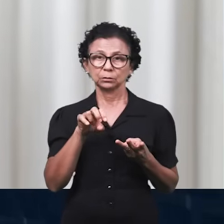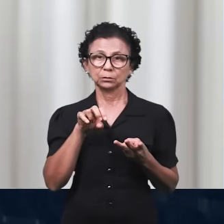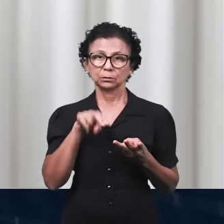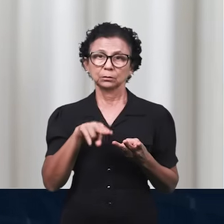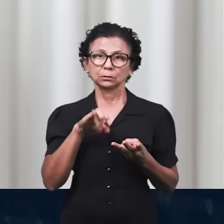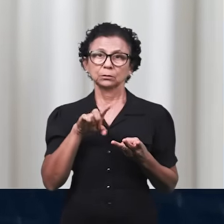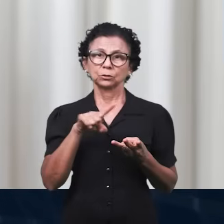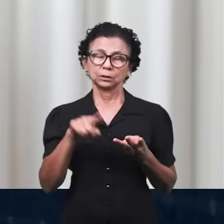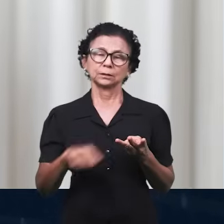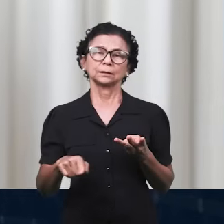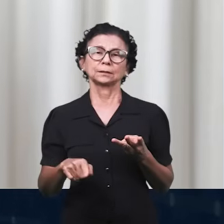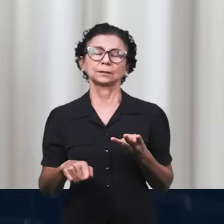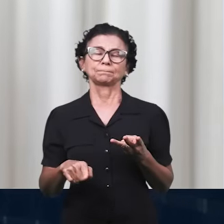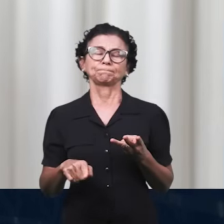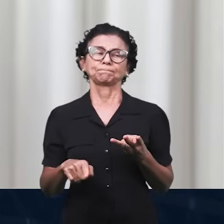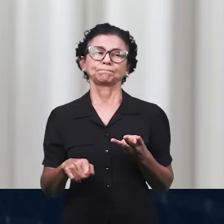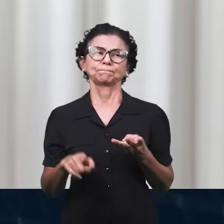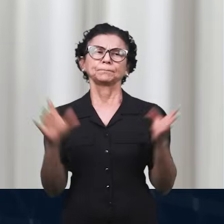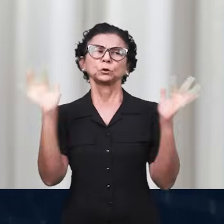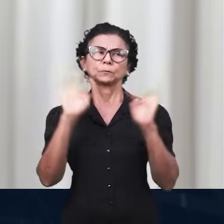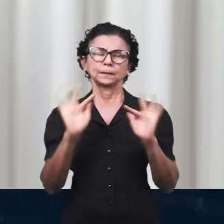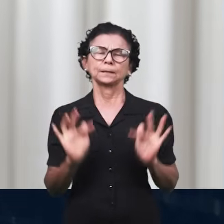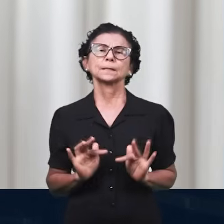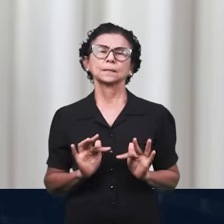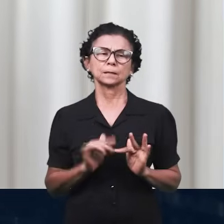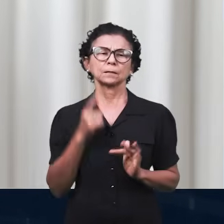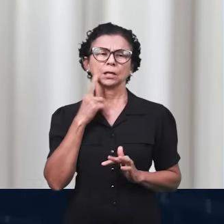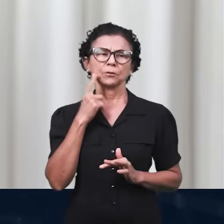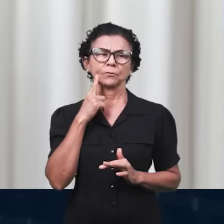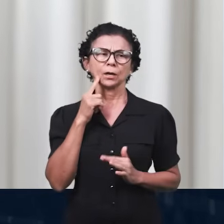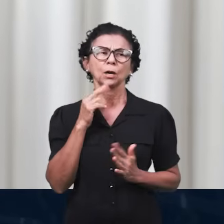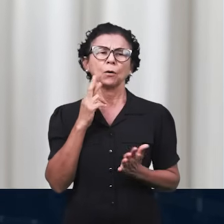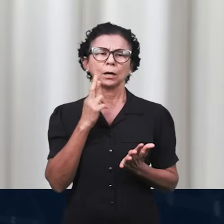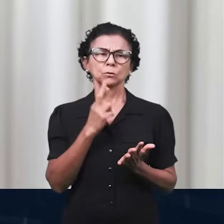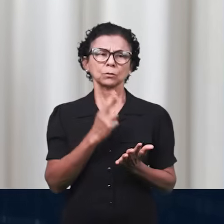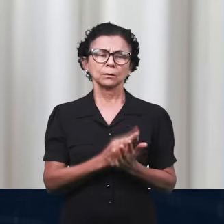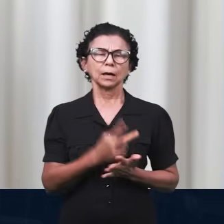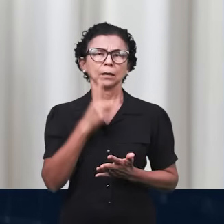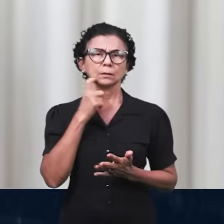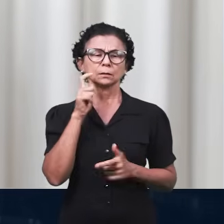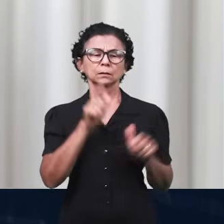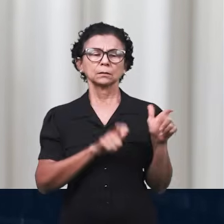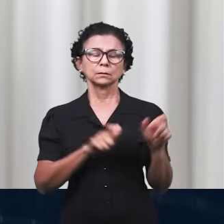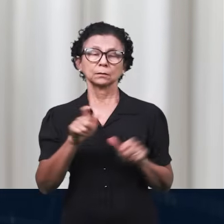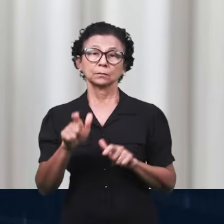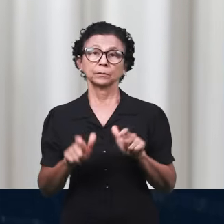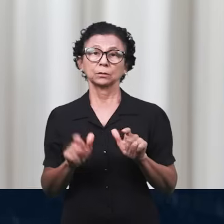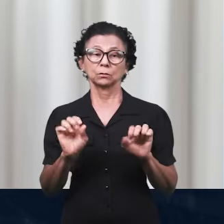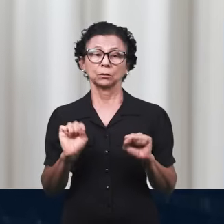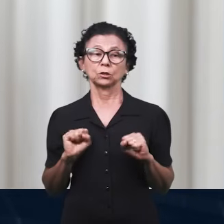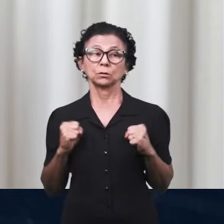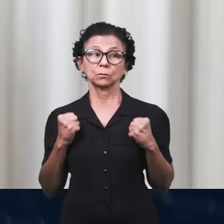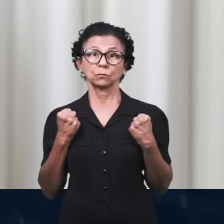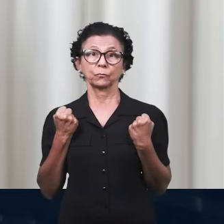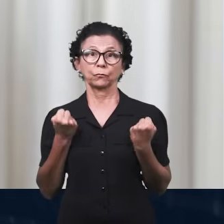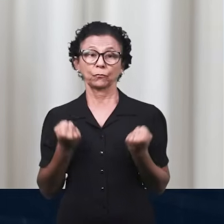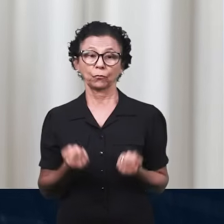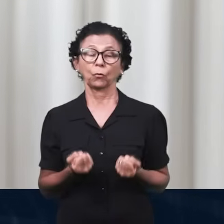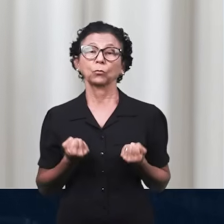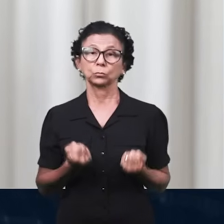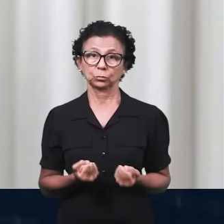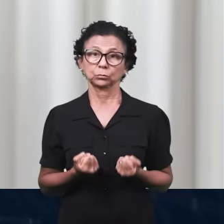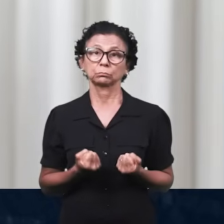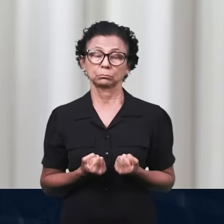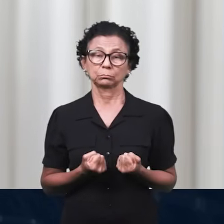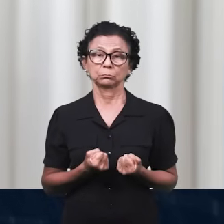muito contentes com os resultados e com o interesse dos irmãos, a dedicação dos